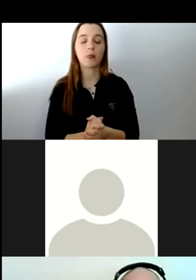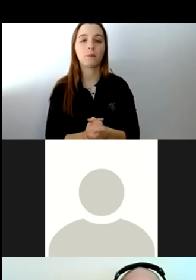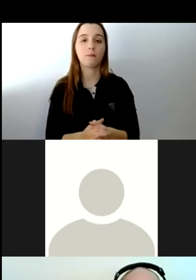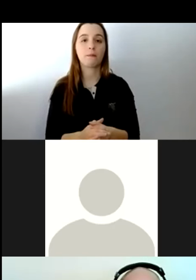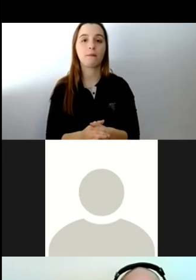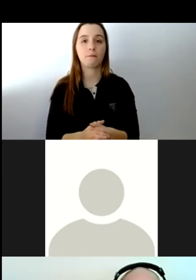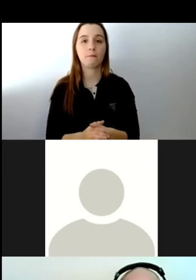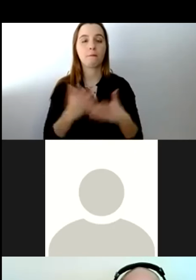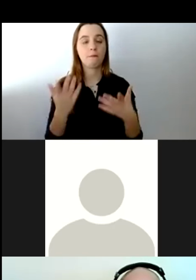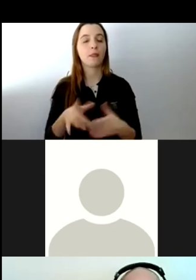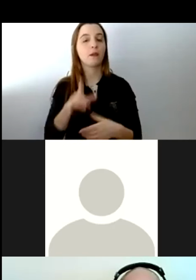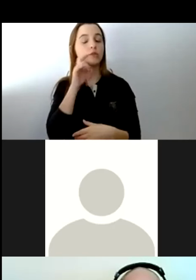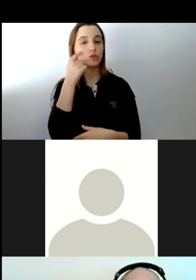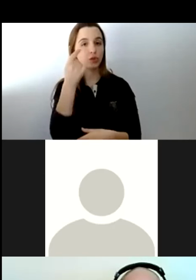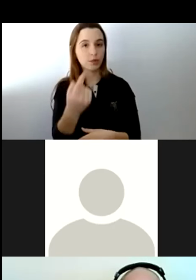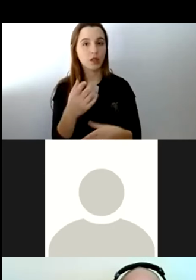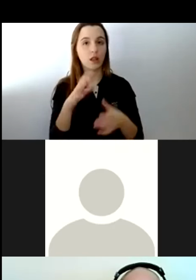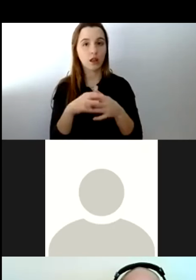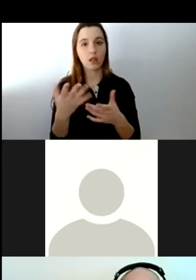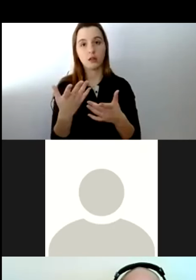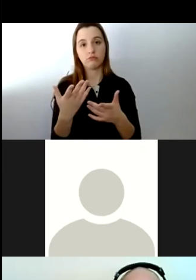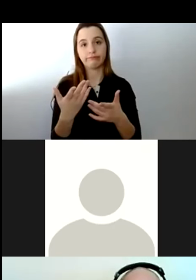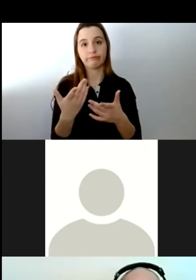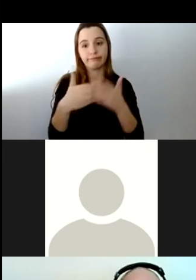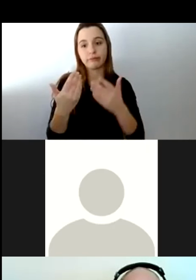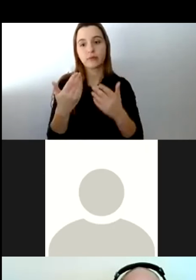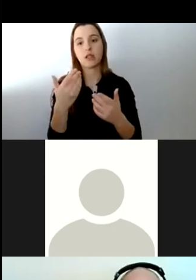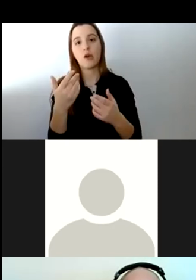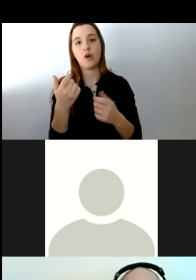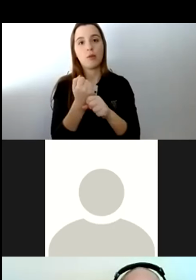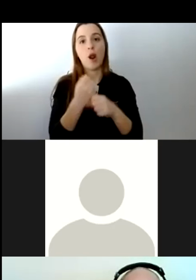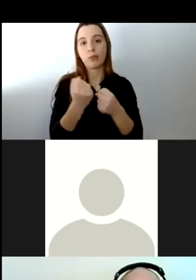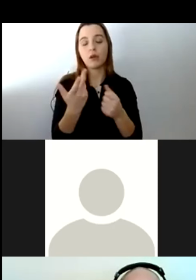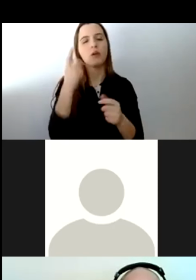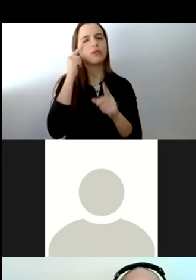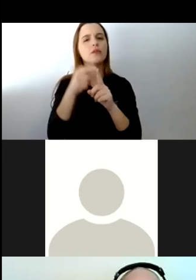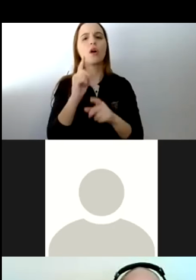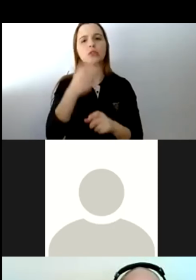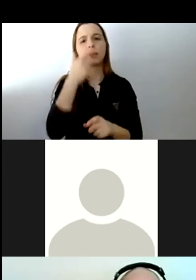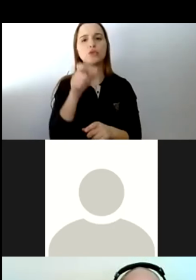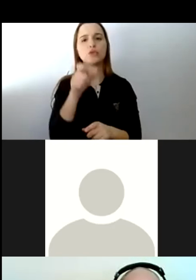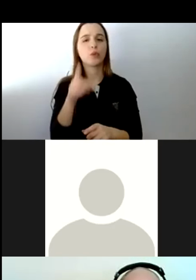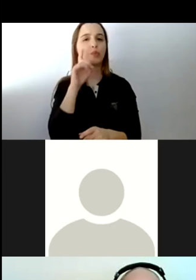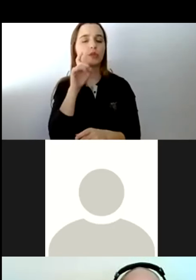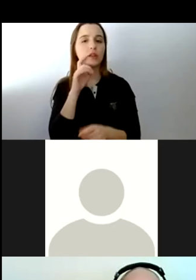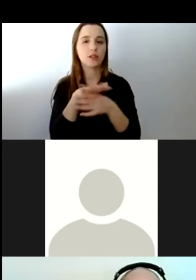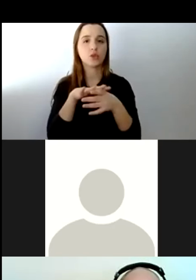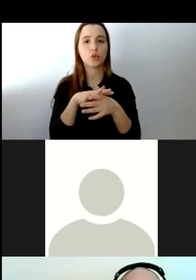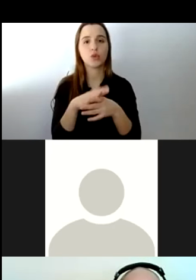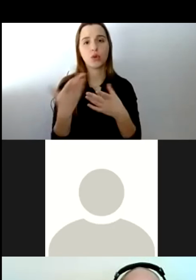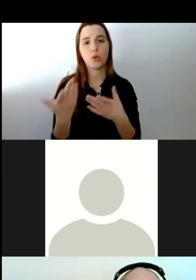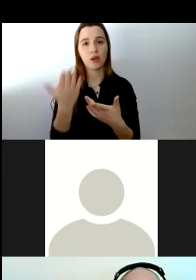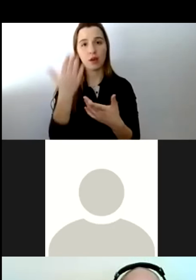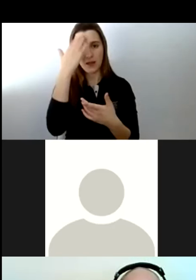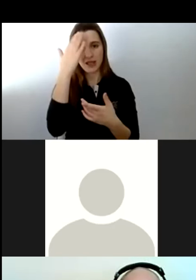A proteção especial na invalidez destina-se a proteger o beneficiário em situação de incapacidade permanente para